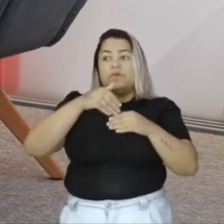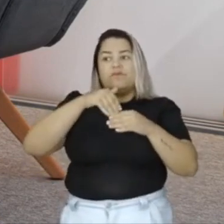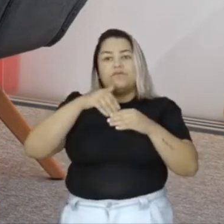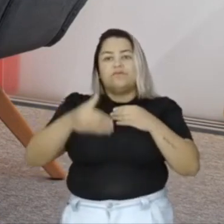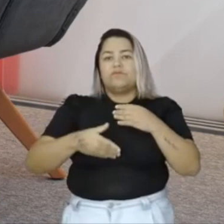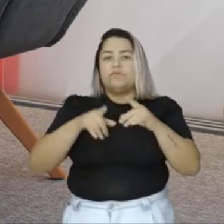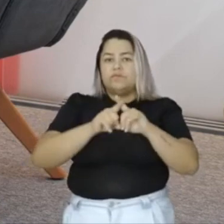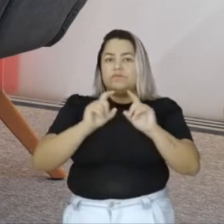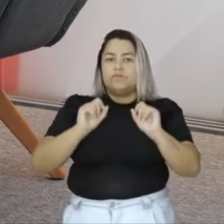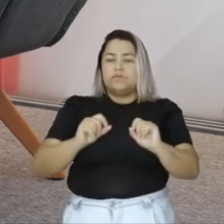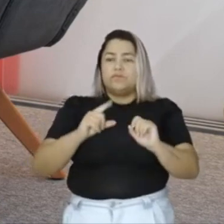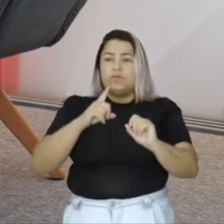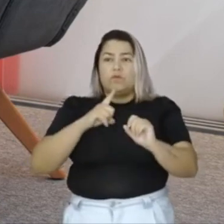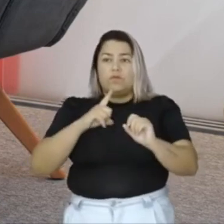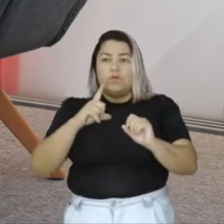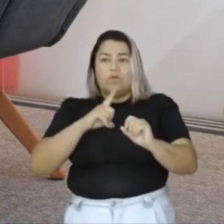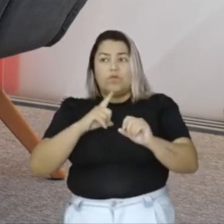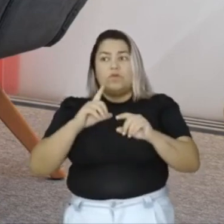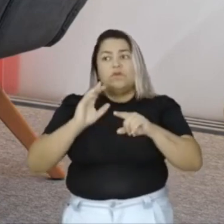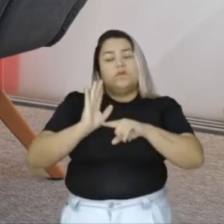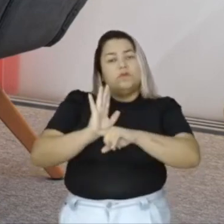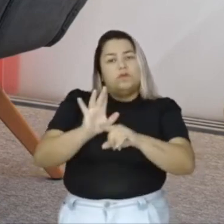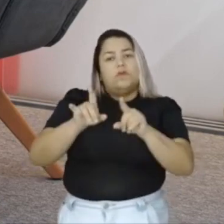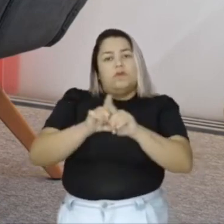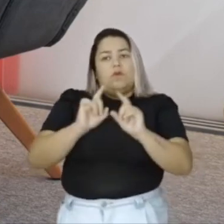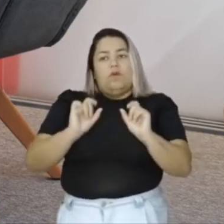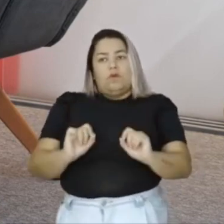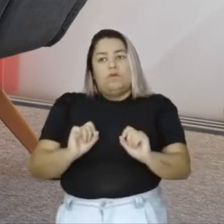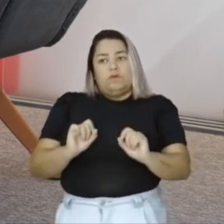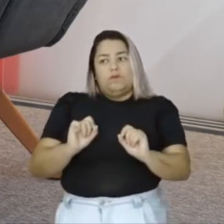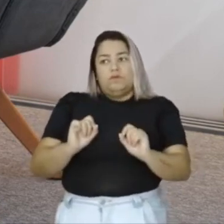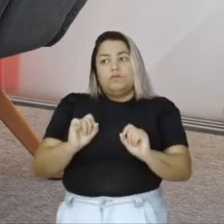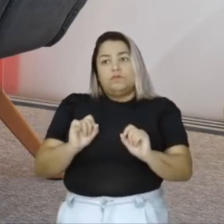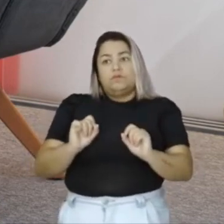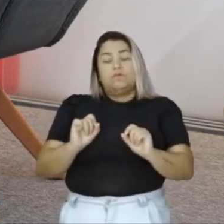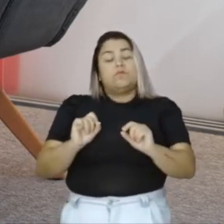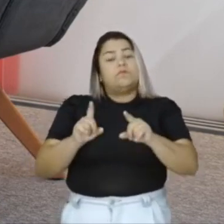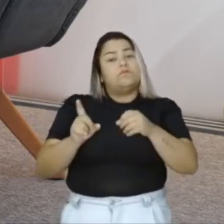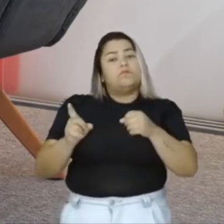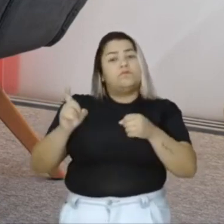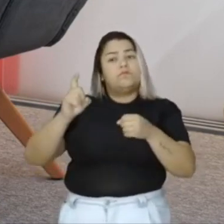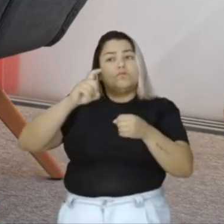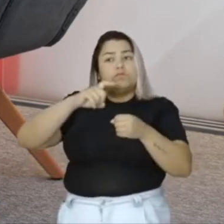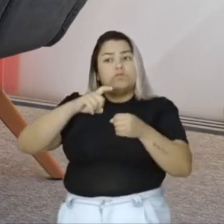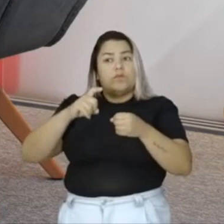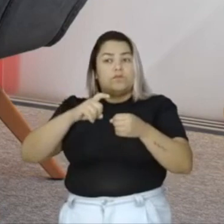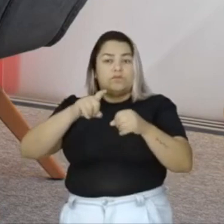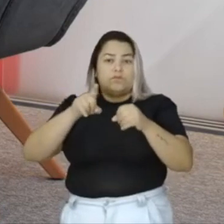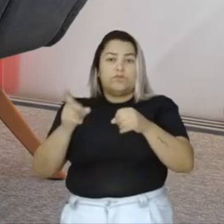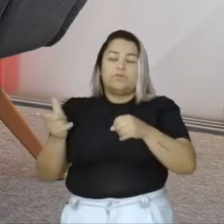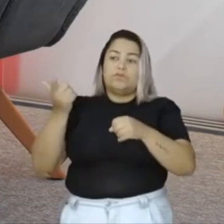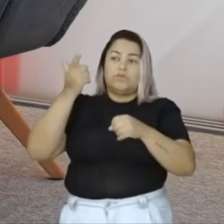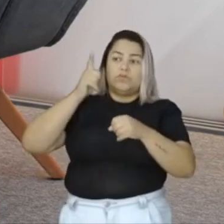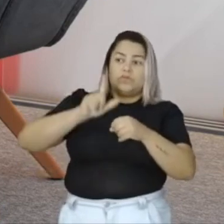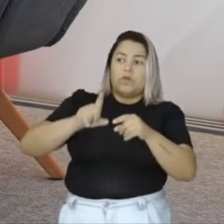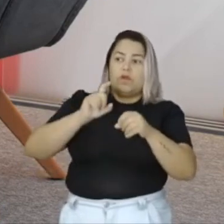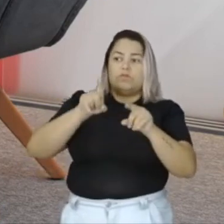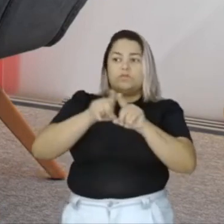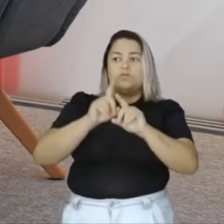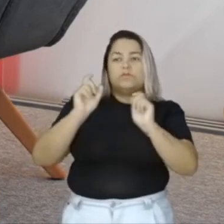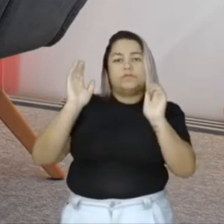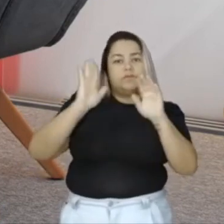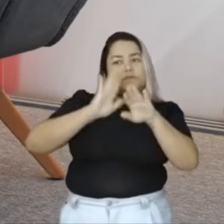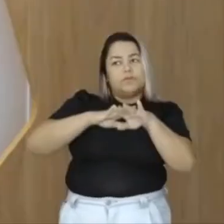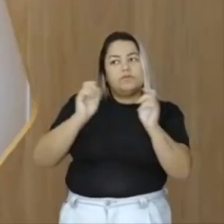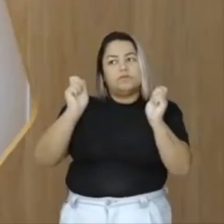desses auxílios. Eu queria saber o que o governo federal, o MDS, está fazendo para trazer de volta quem mais precisa para o Bolsa Família. Então, a